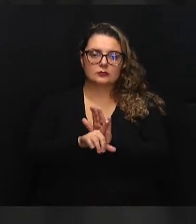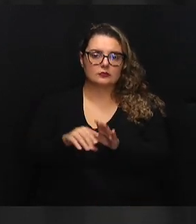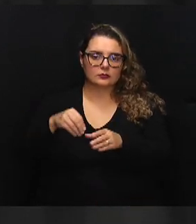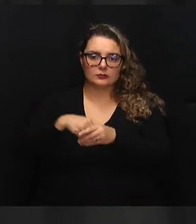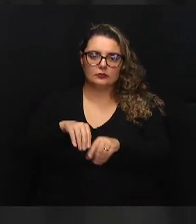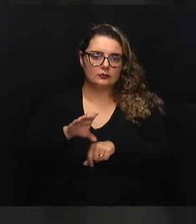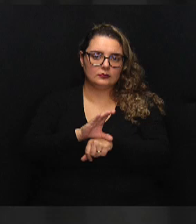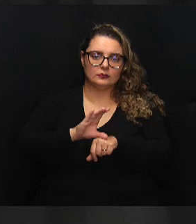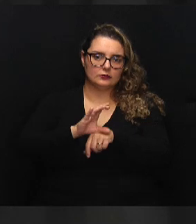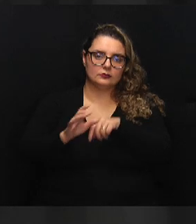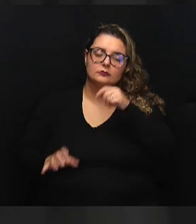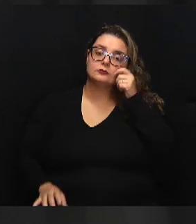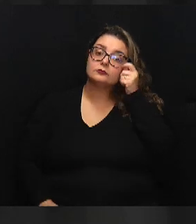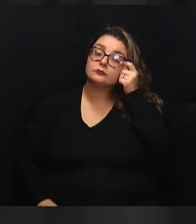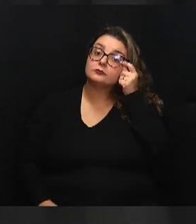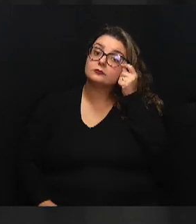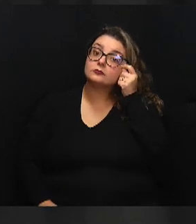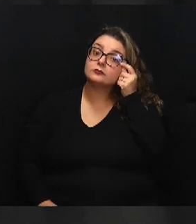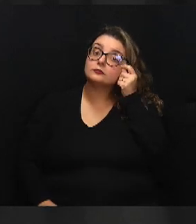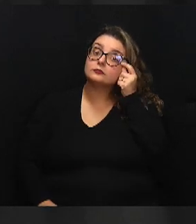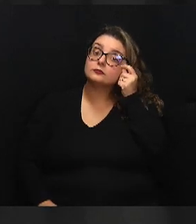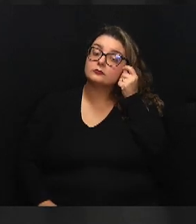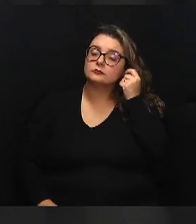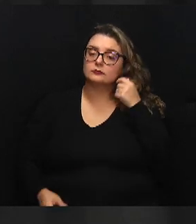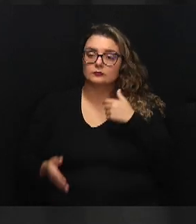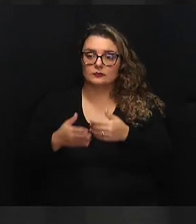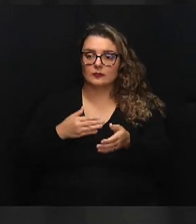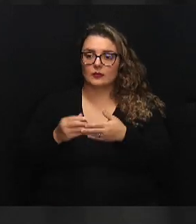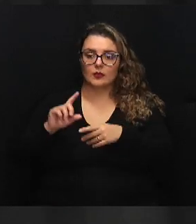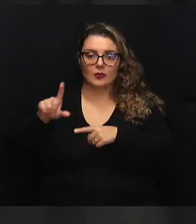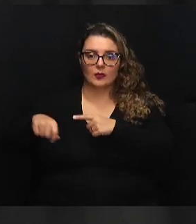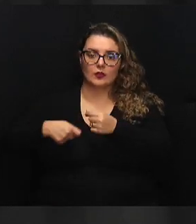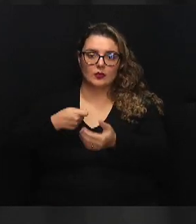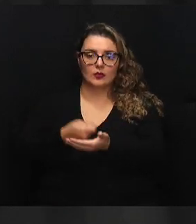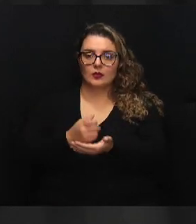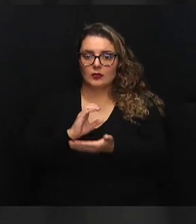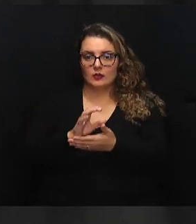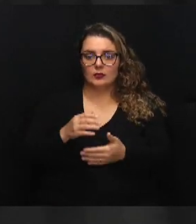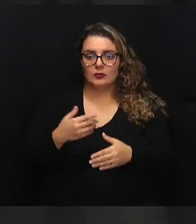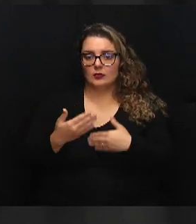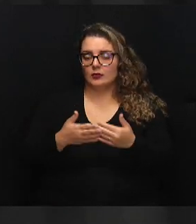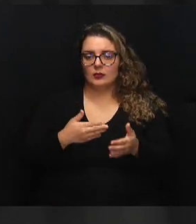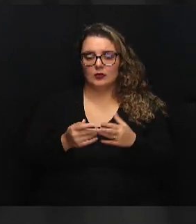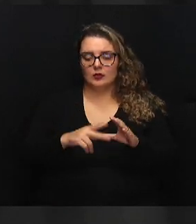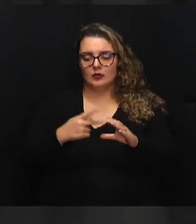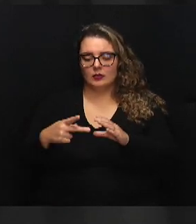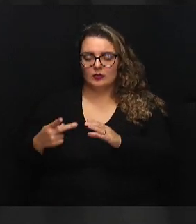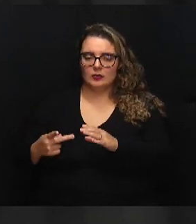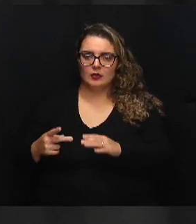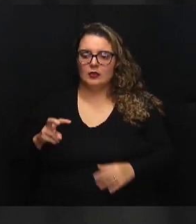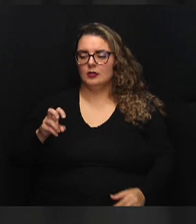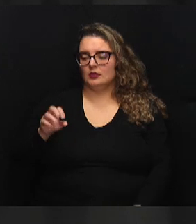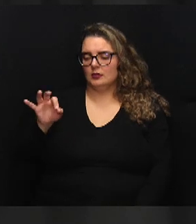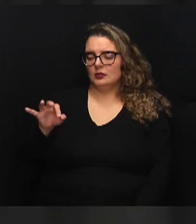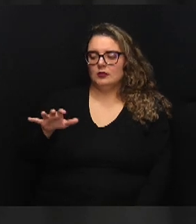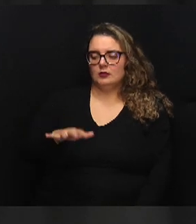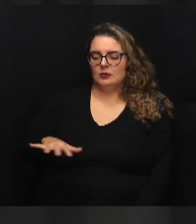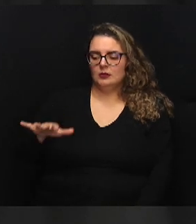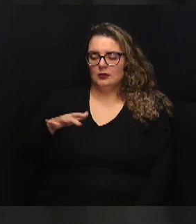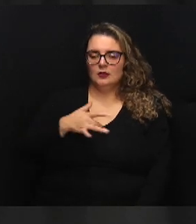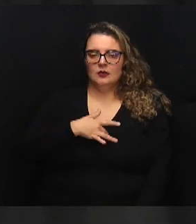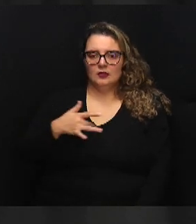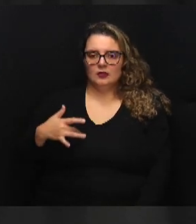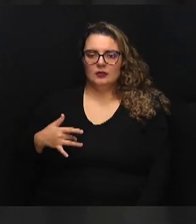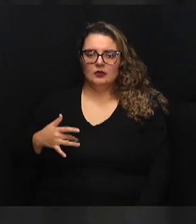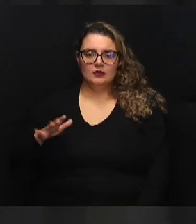Constituição Federal. Qualquer emenda impositiva, qualquer Câmara, você tem que destinar 50% para a área da